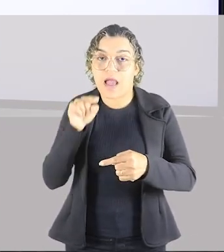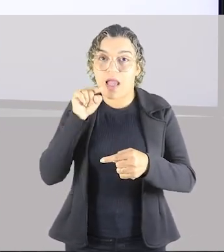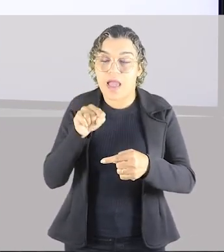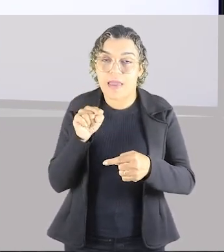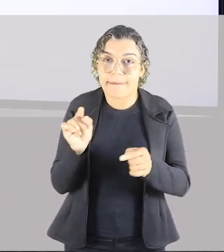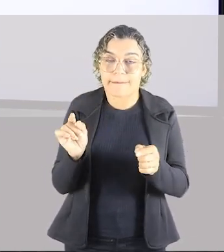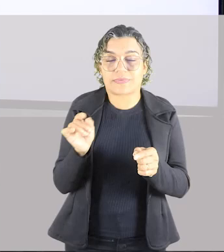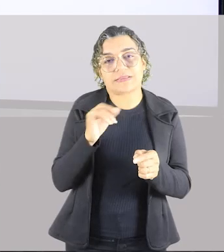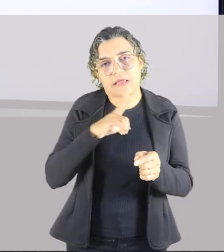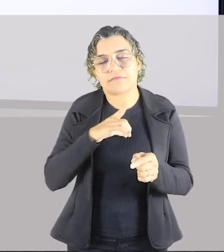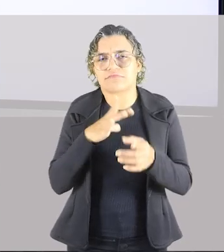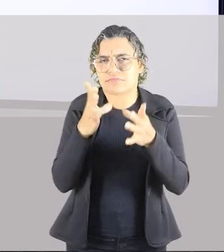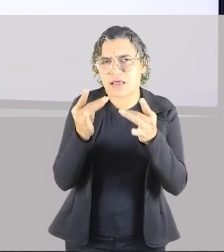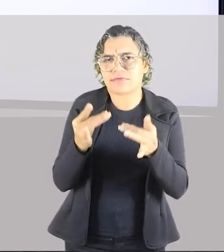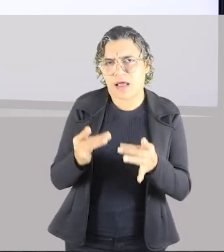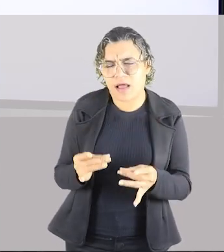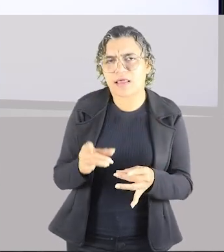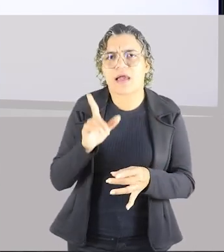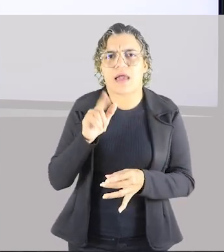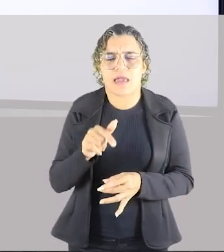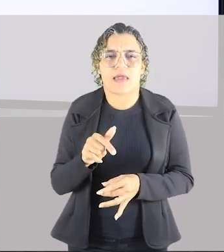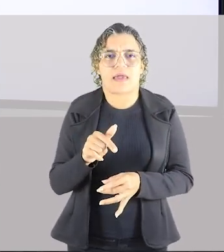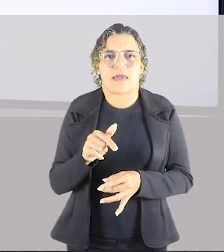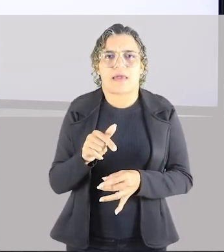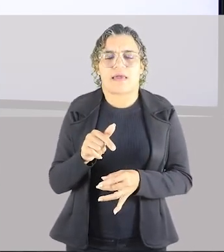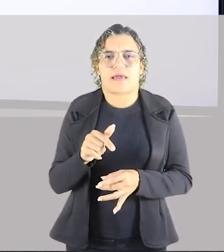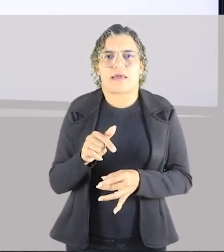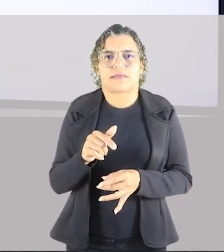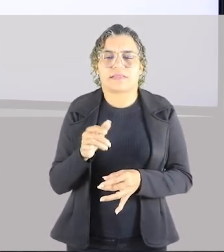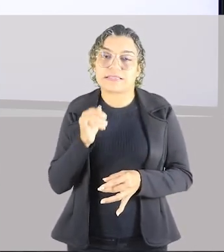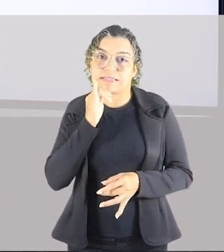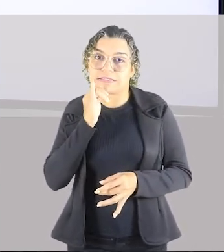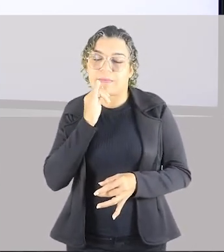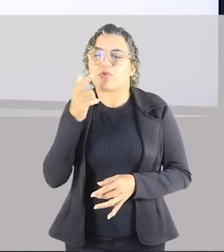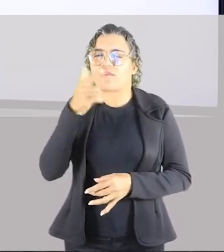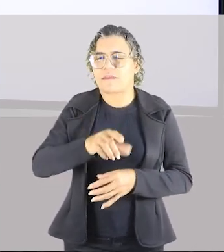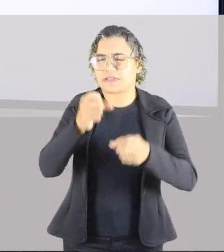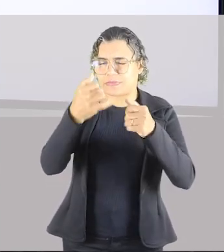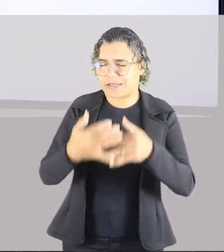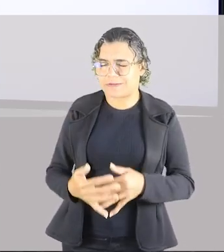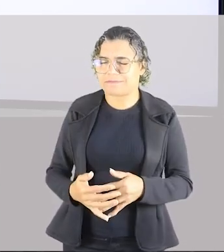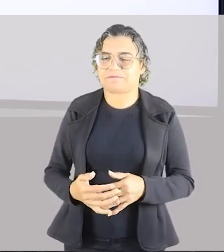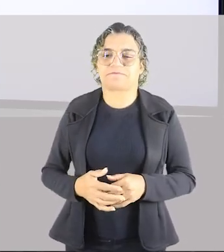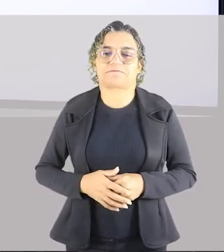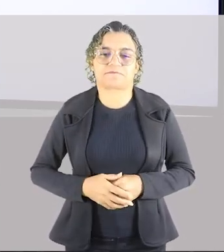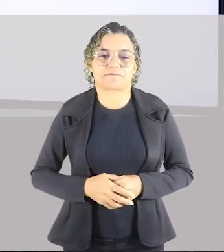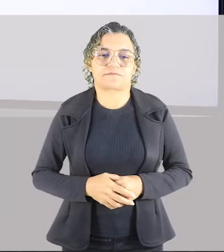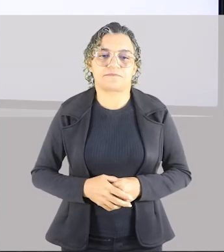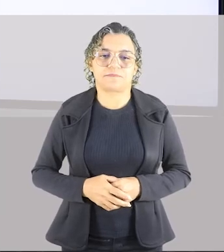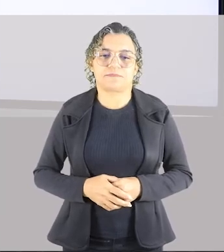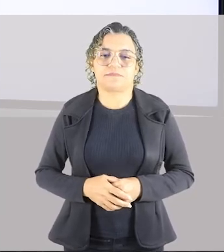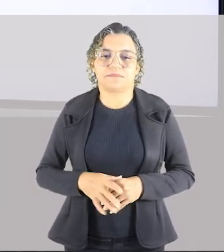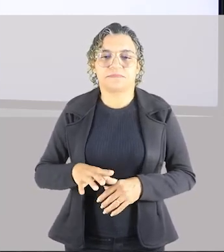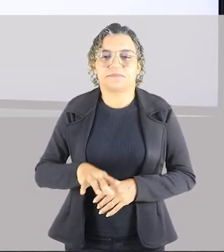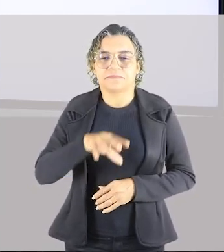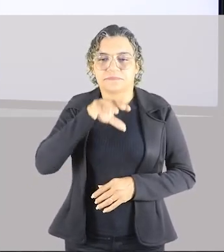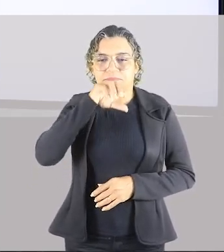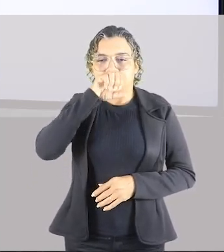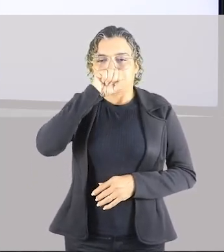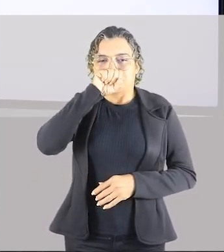tenho muitos detalhes e a escala é grande. Novamente, para tu não te enrolar,